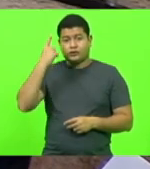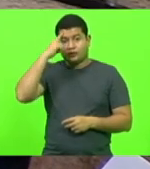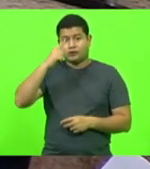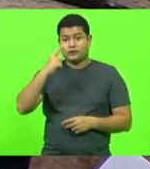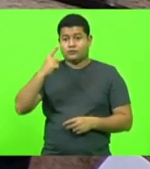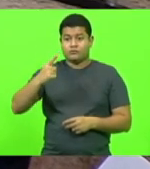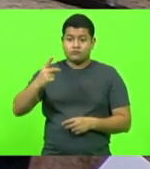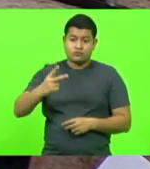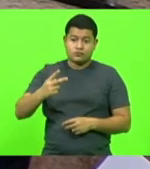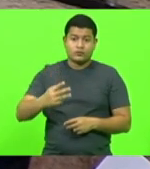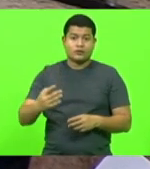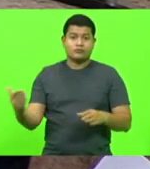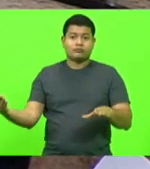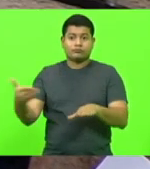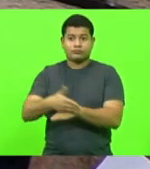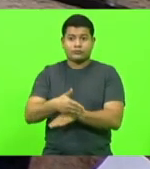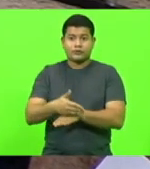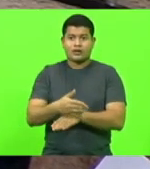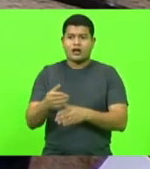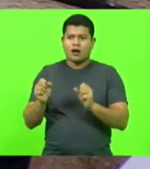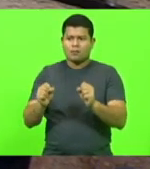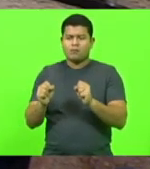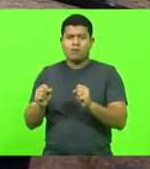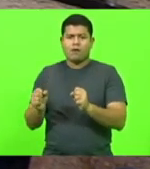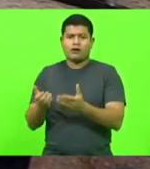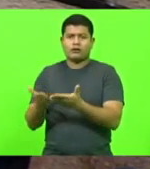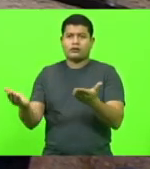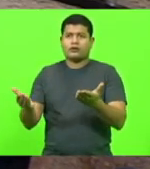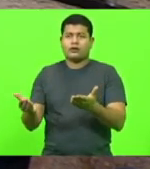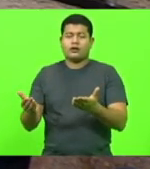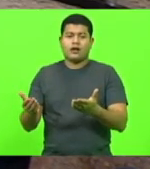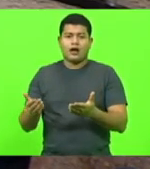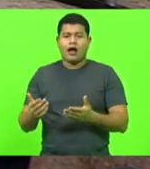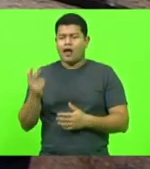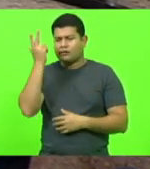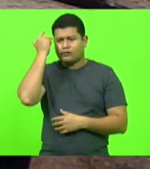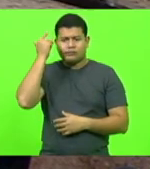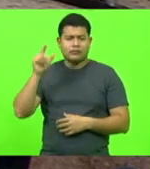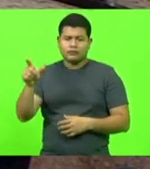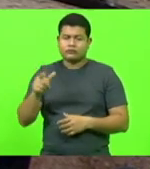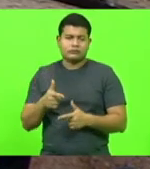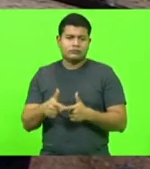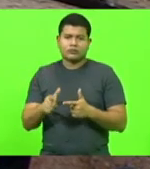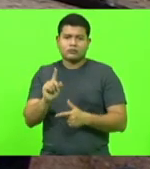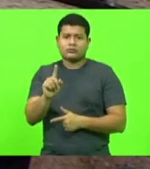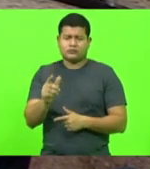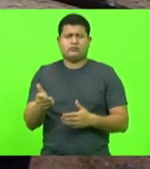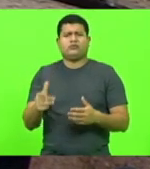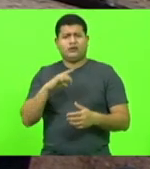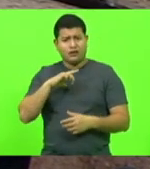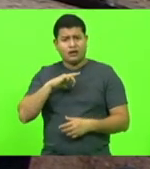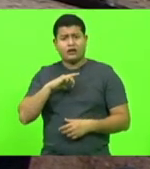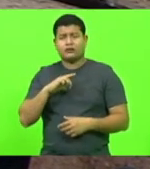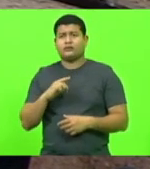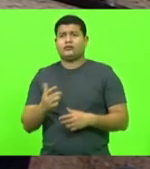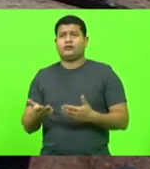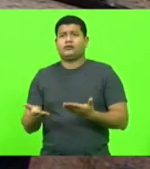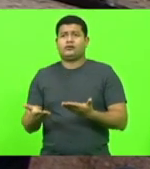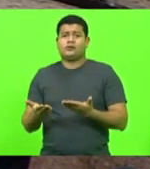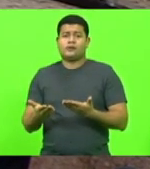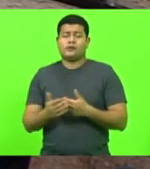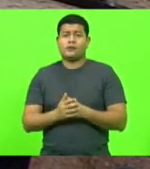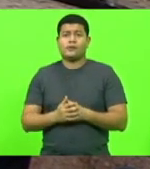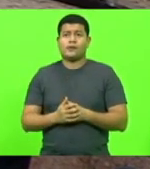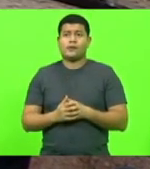ser considerados uma pessoa normal, eles têm que concorrer com vagas com as outras pessoas que não têm esse tipo de deficiência.